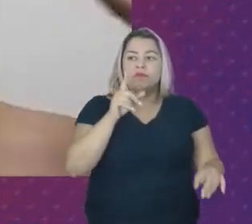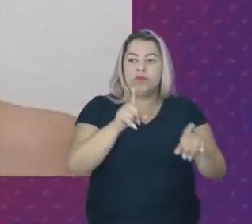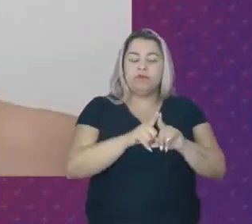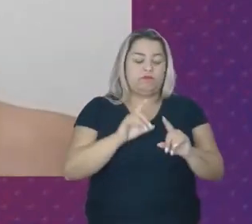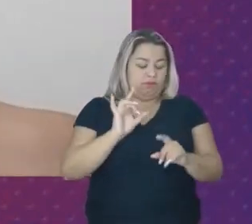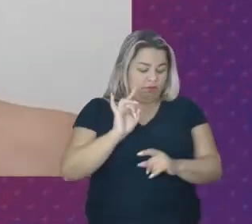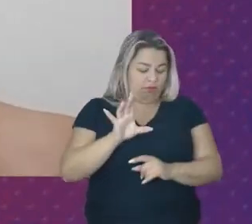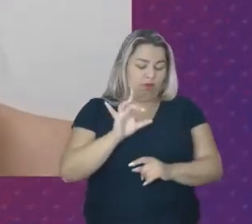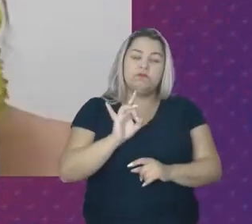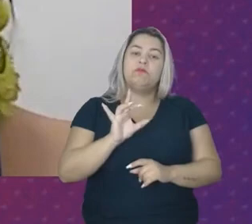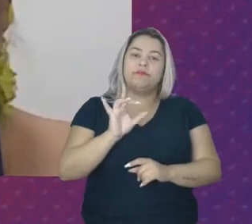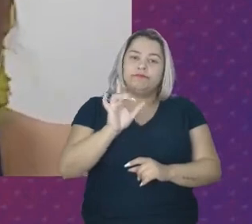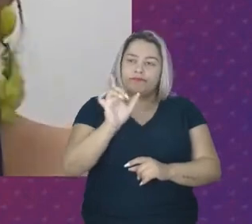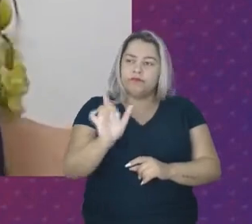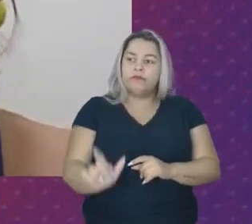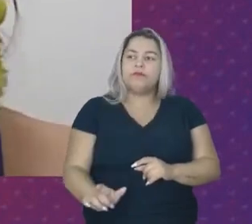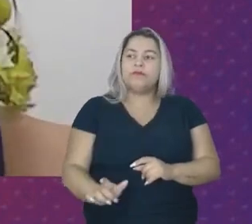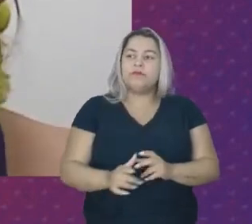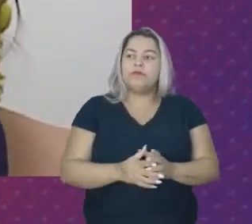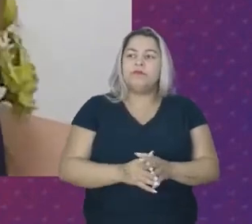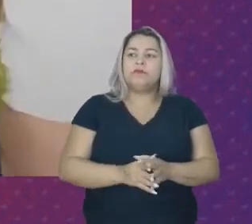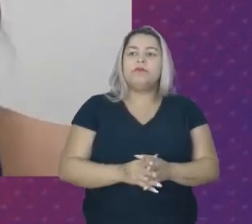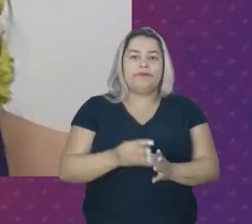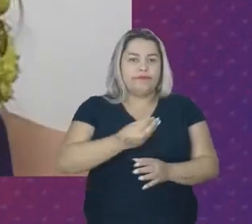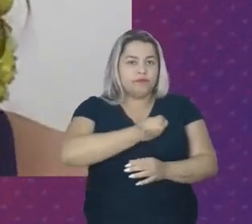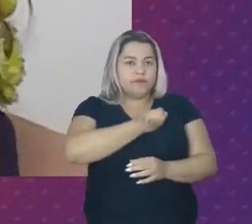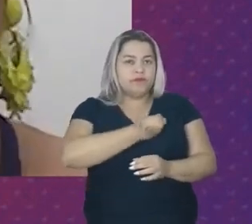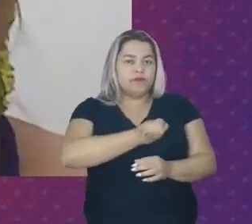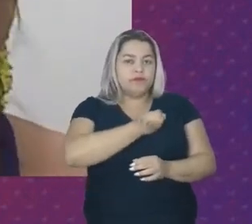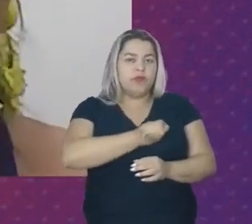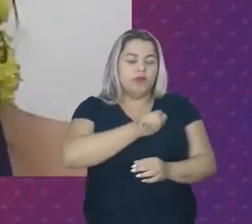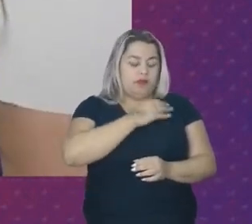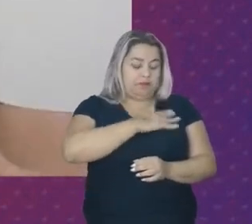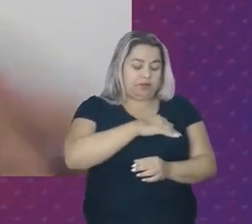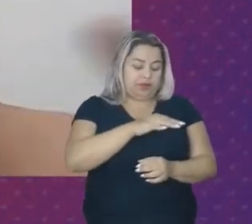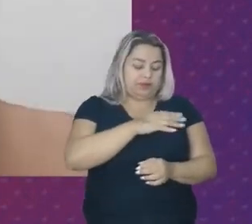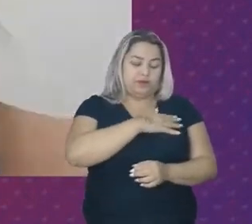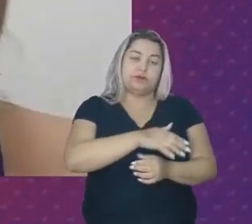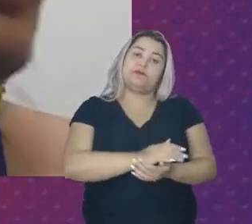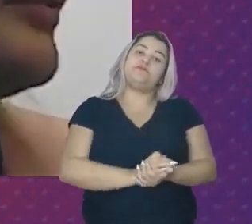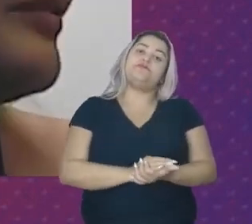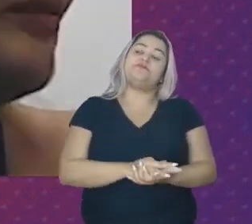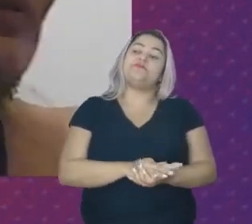como você, né? E eu tô aqui para